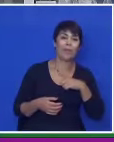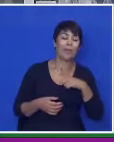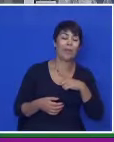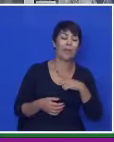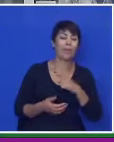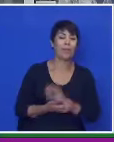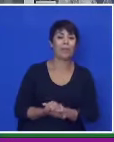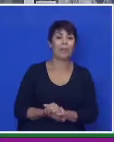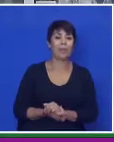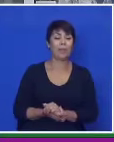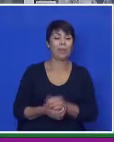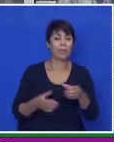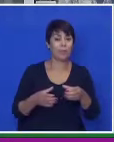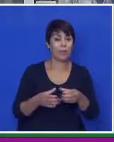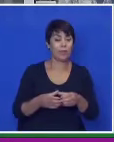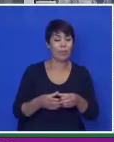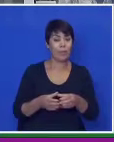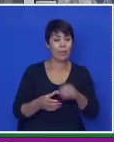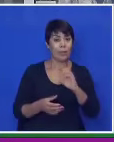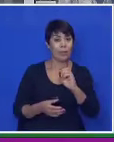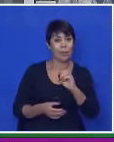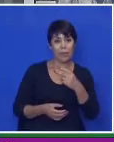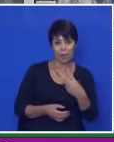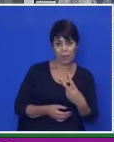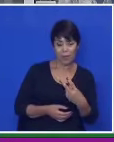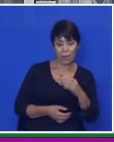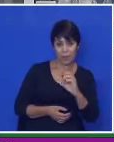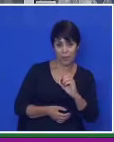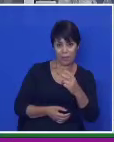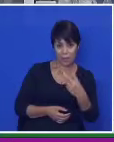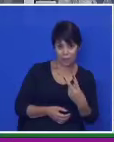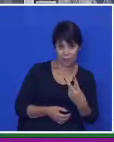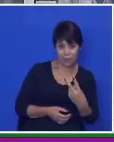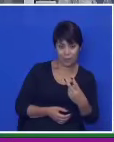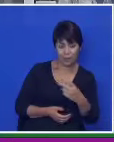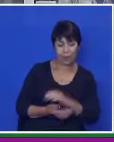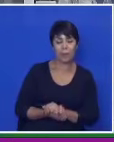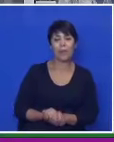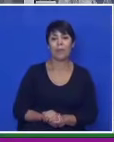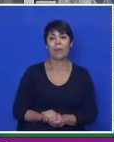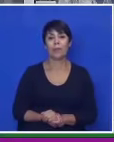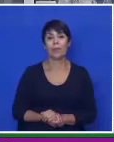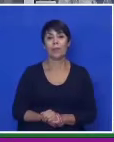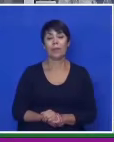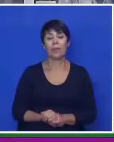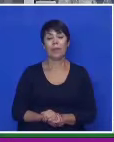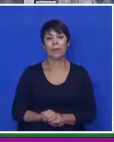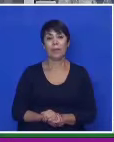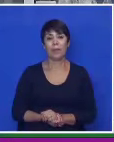Vamos seguir sorteando. Bola amarela, 02. Amarela, 02.